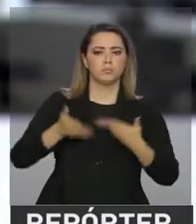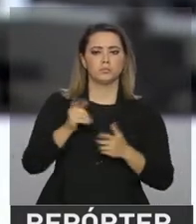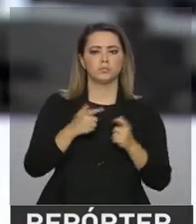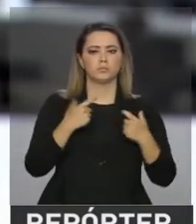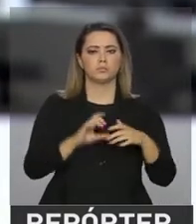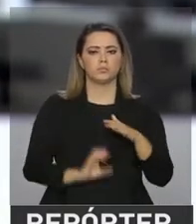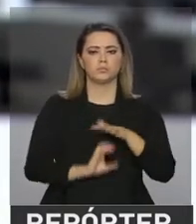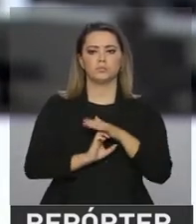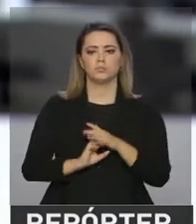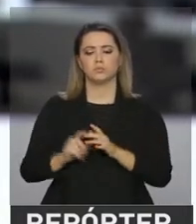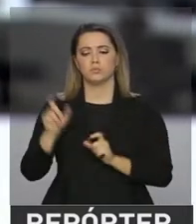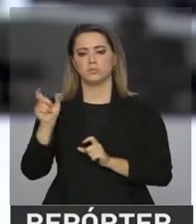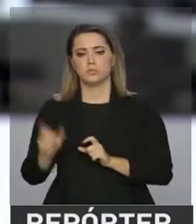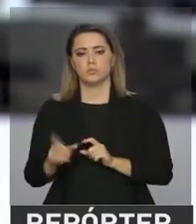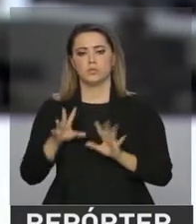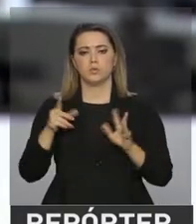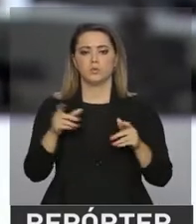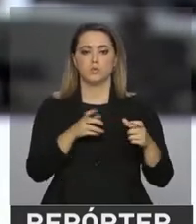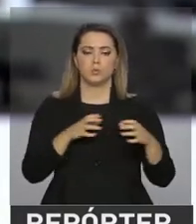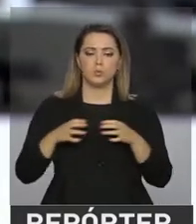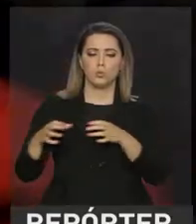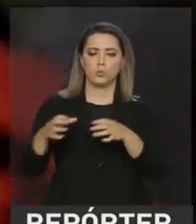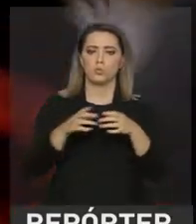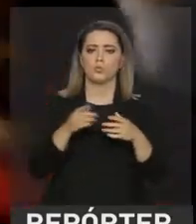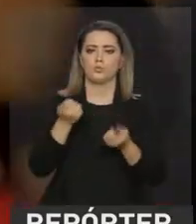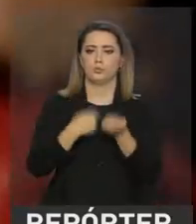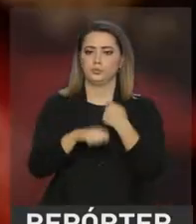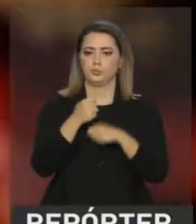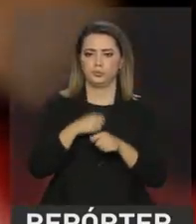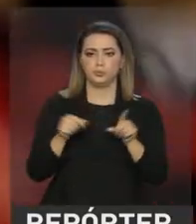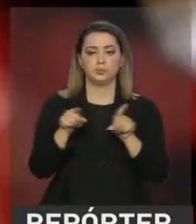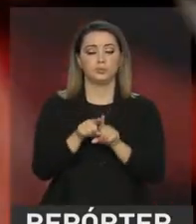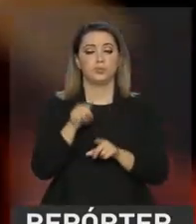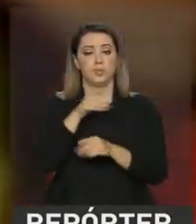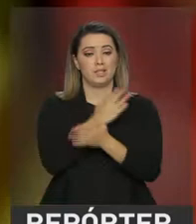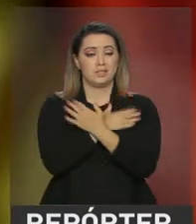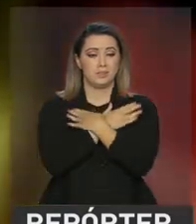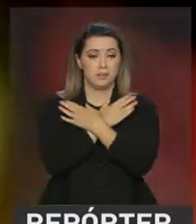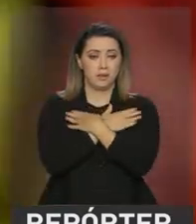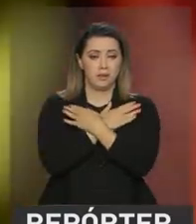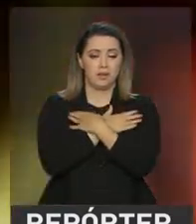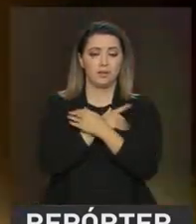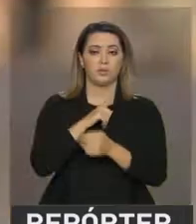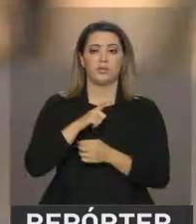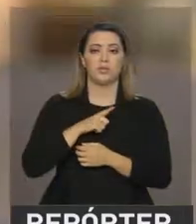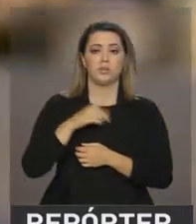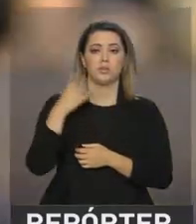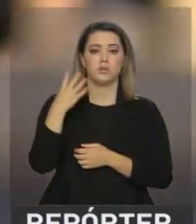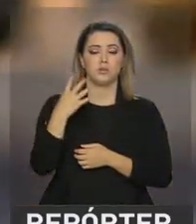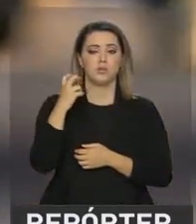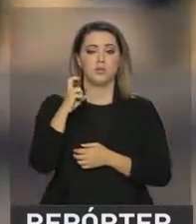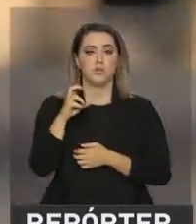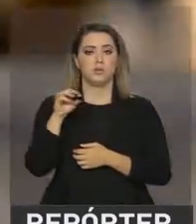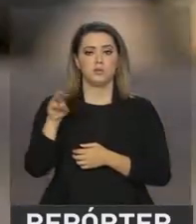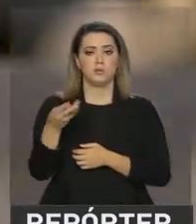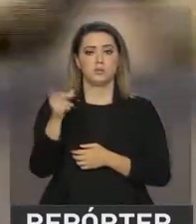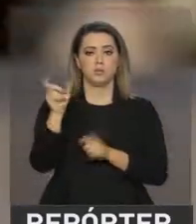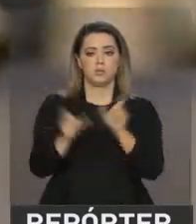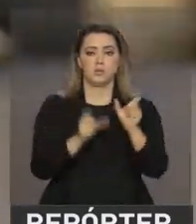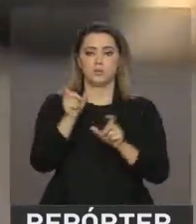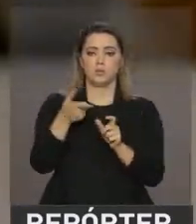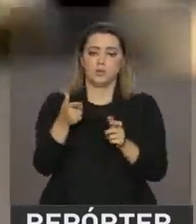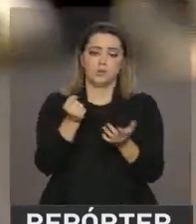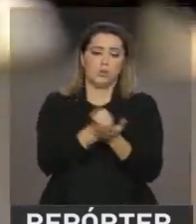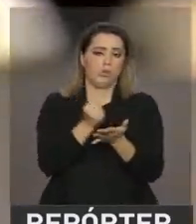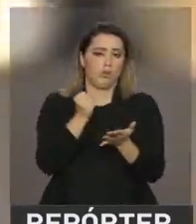trabalho é para todos os setores da economia além de desempregados o brasil tem atualmente 45 milhões de trabalhadores sem carteira